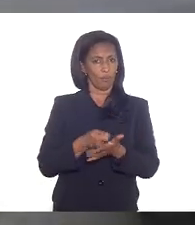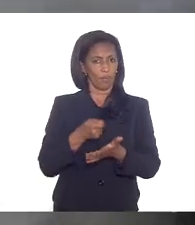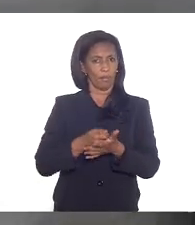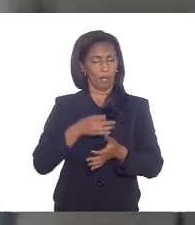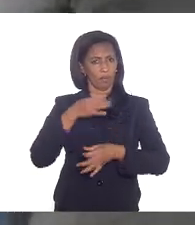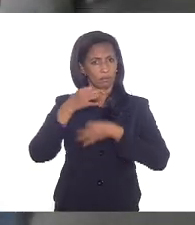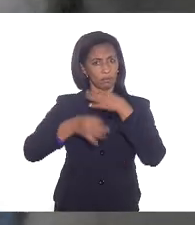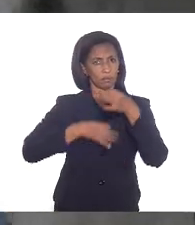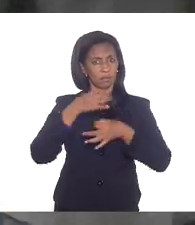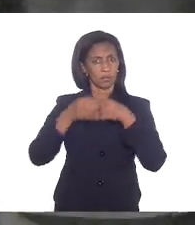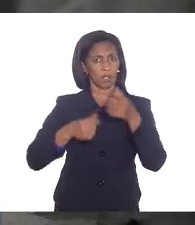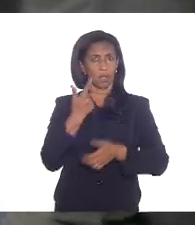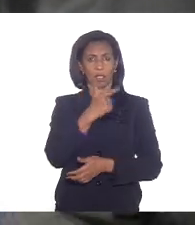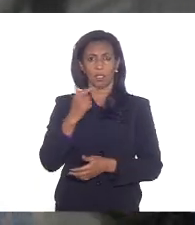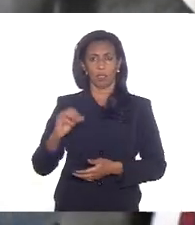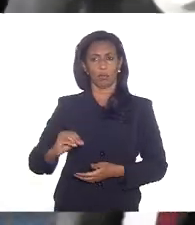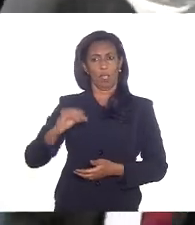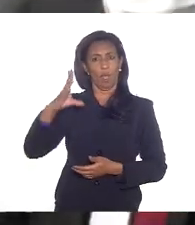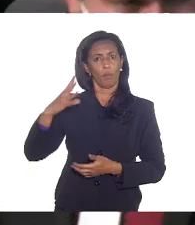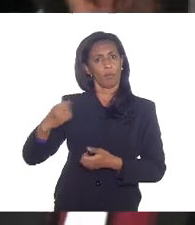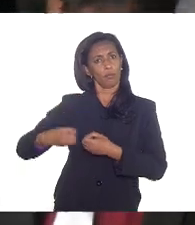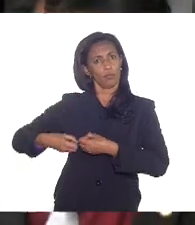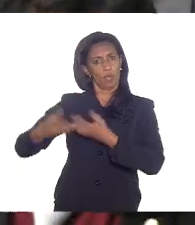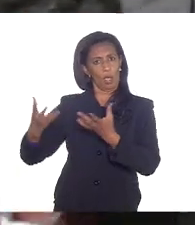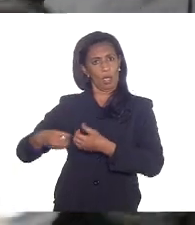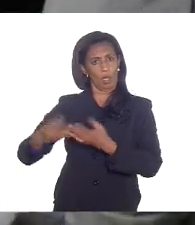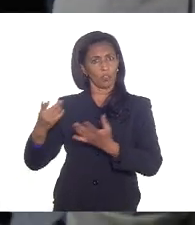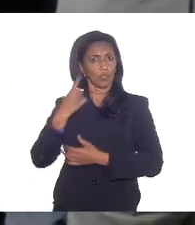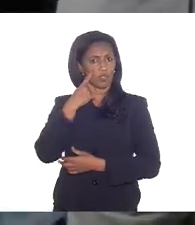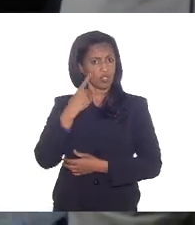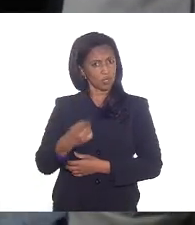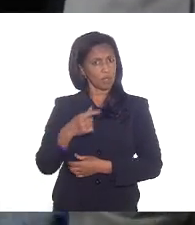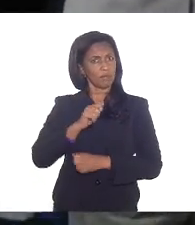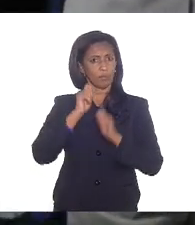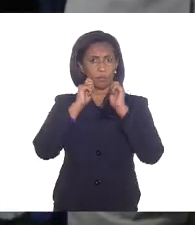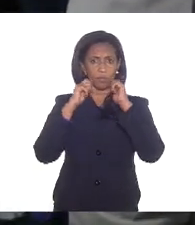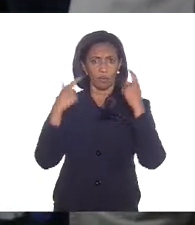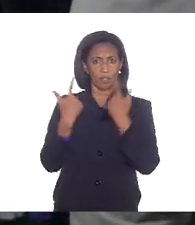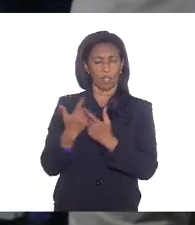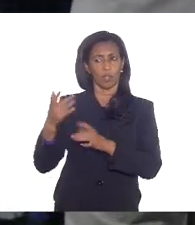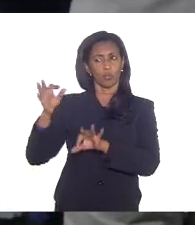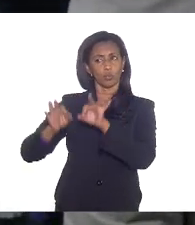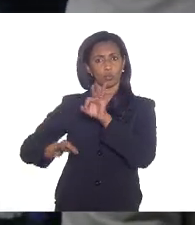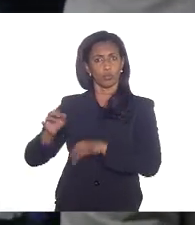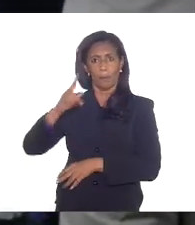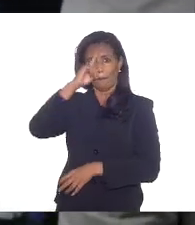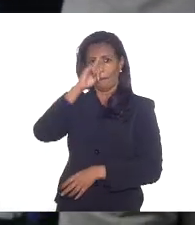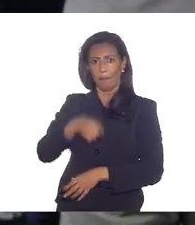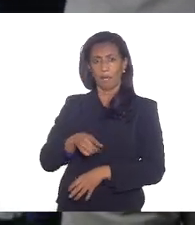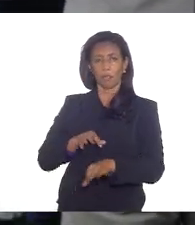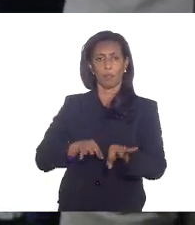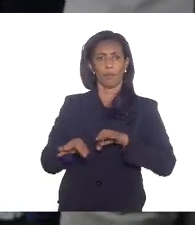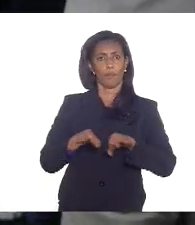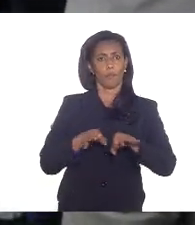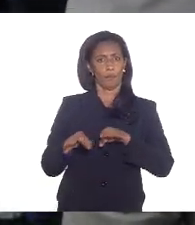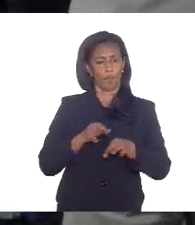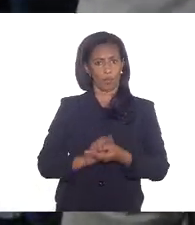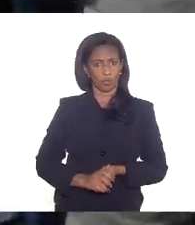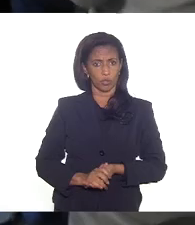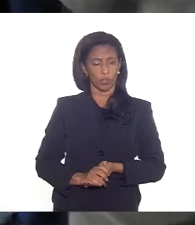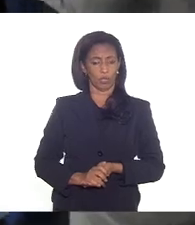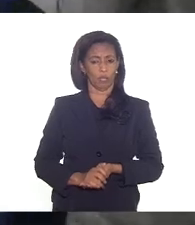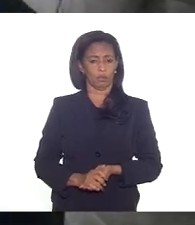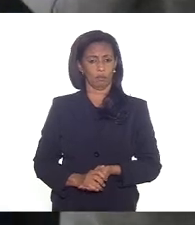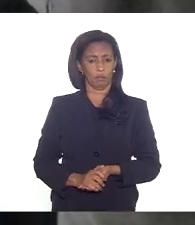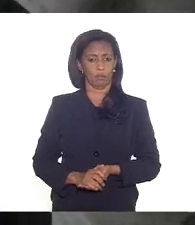argumento de que não haveria aumento diz peso que a gente já viu Nessa casa que o judiciário manda um projeto ao em